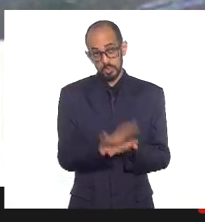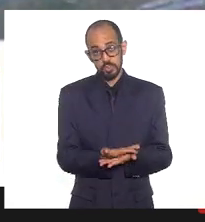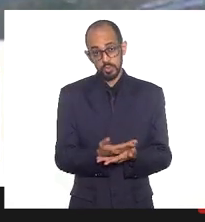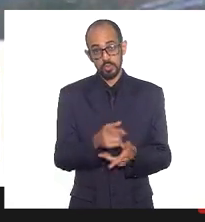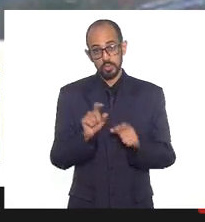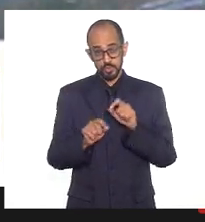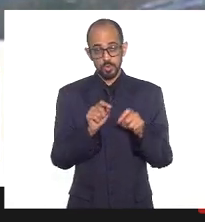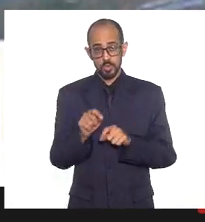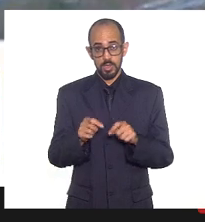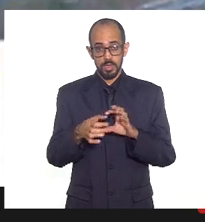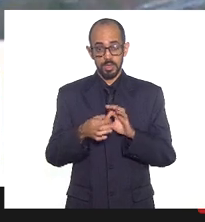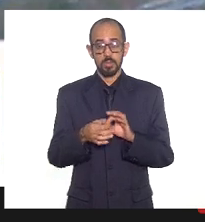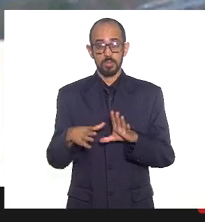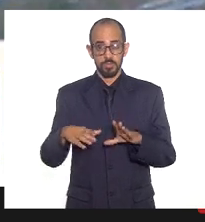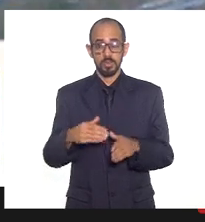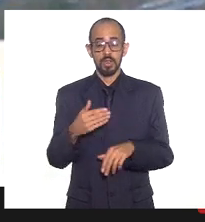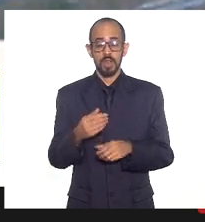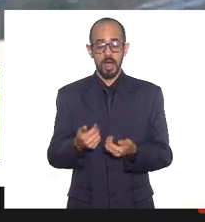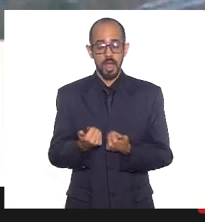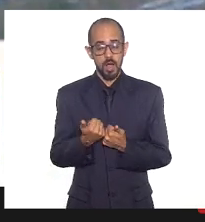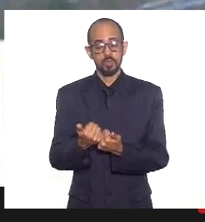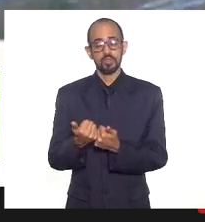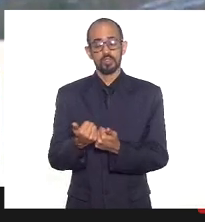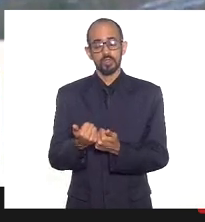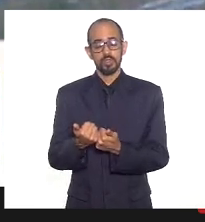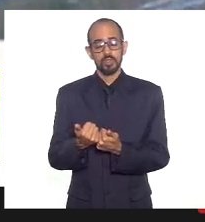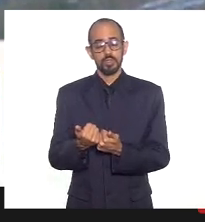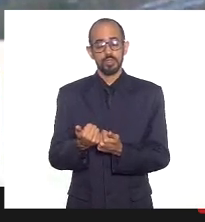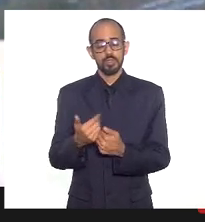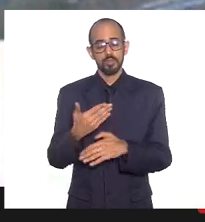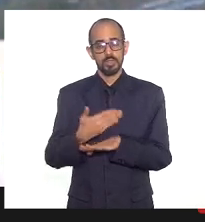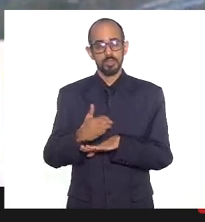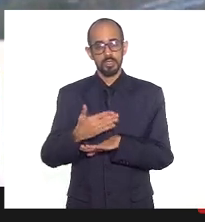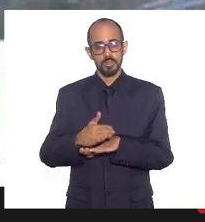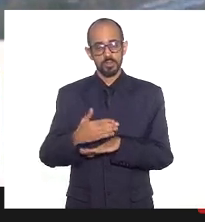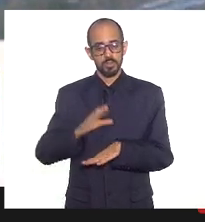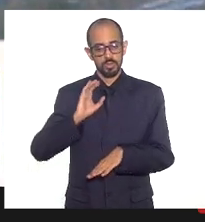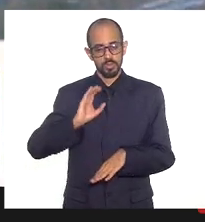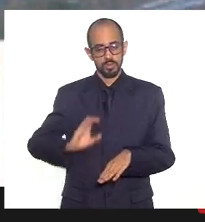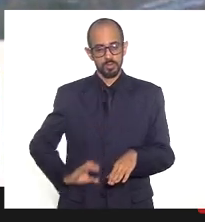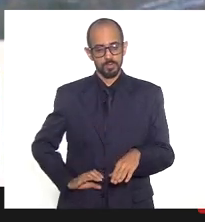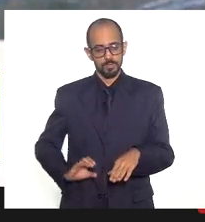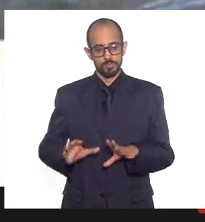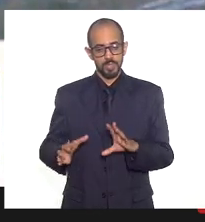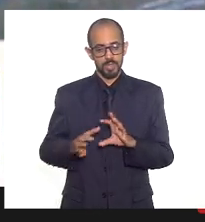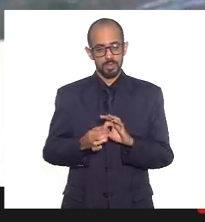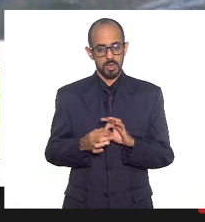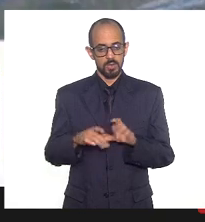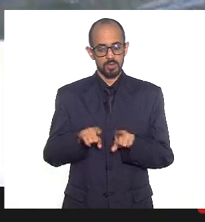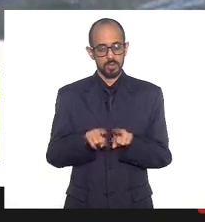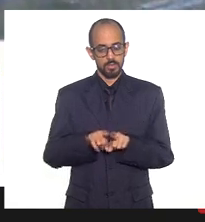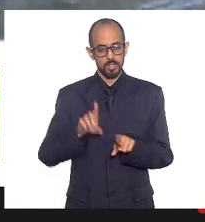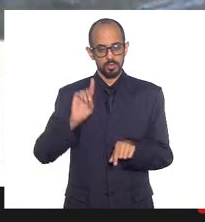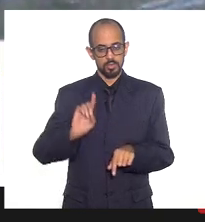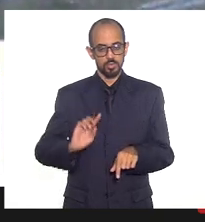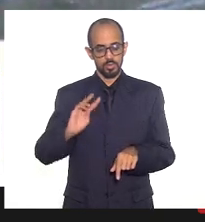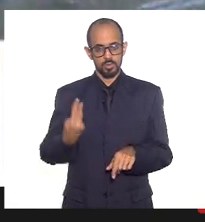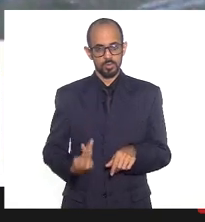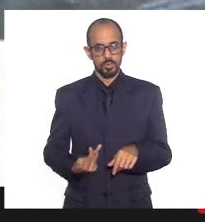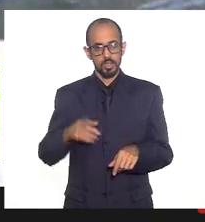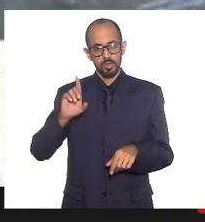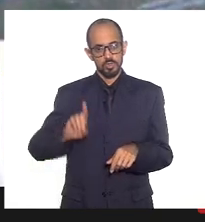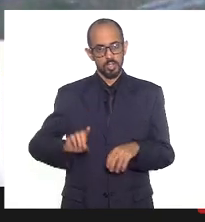para o exercício da cidadania e a garantia dos direitos humanos. Eu atrelo aí nos direitos humanos a garantia dos direitos à